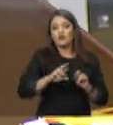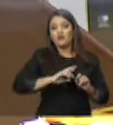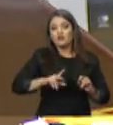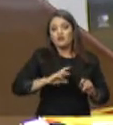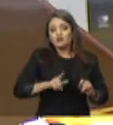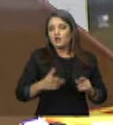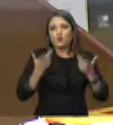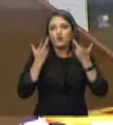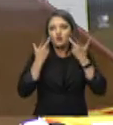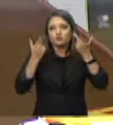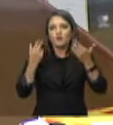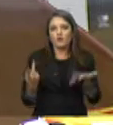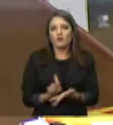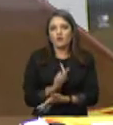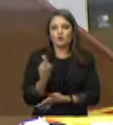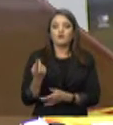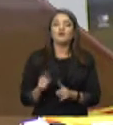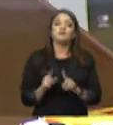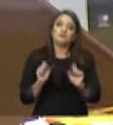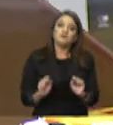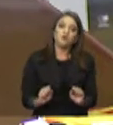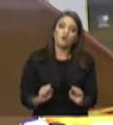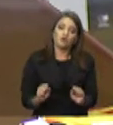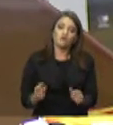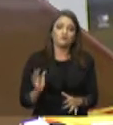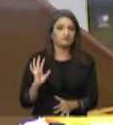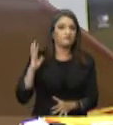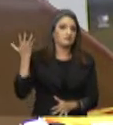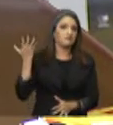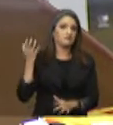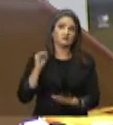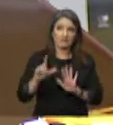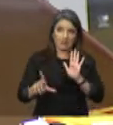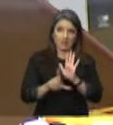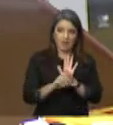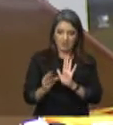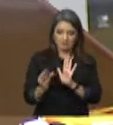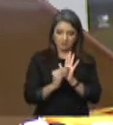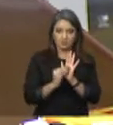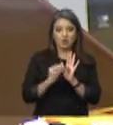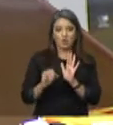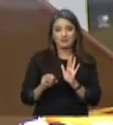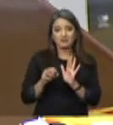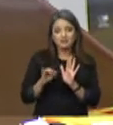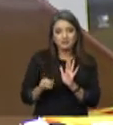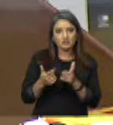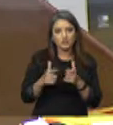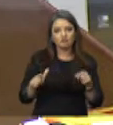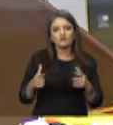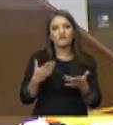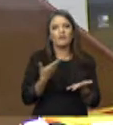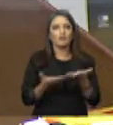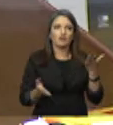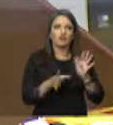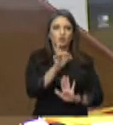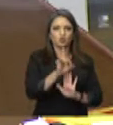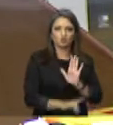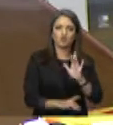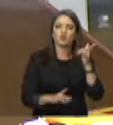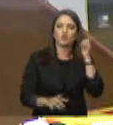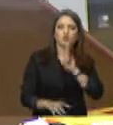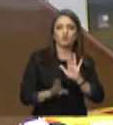ordinário na atividade normativa Pode sim ser determinada pelo legislador Desde que não se ofendam o direito adquirido